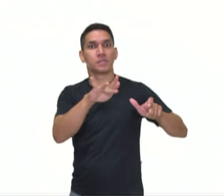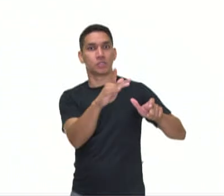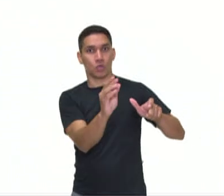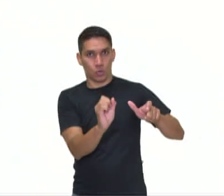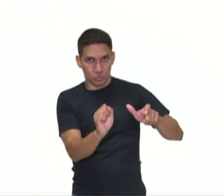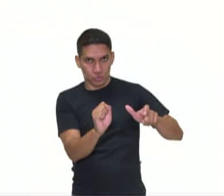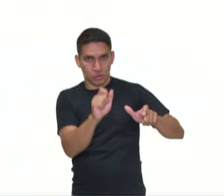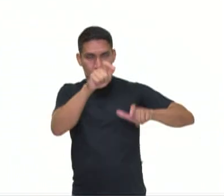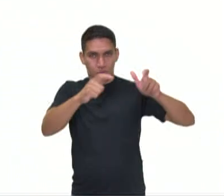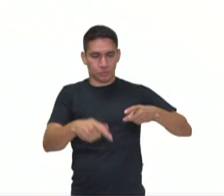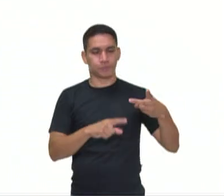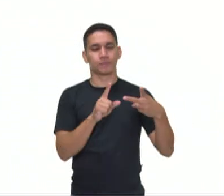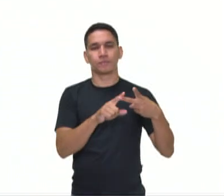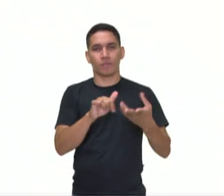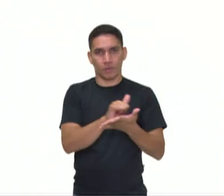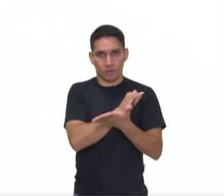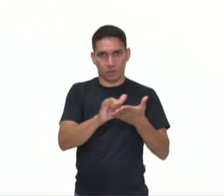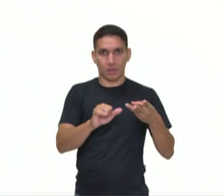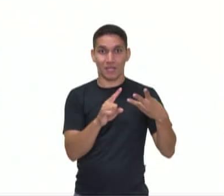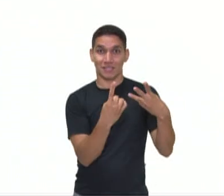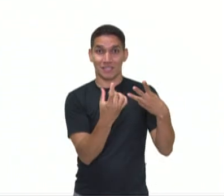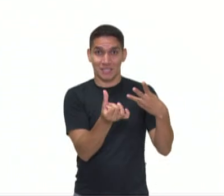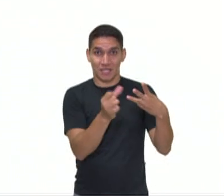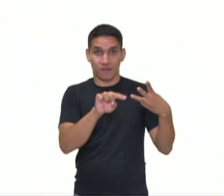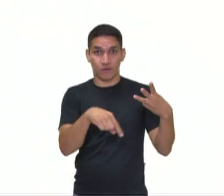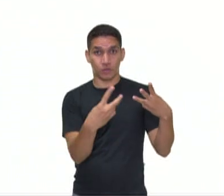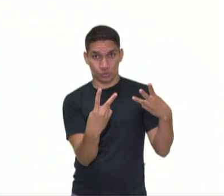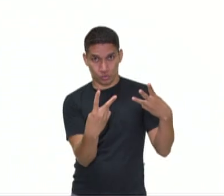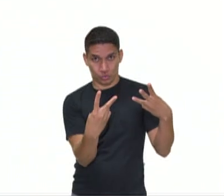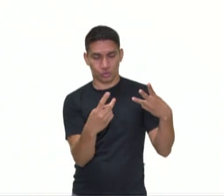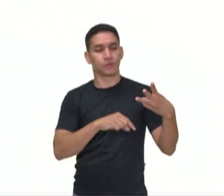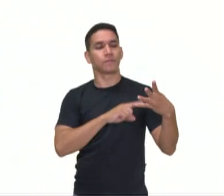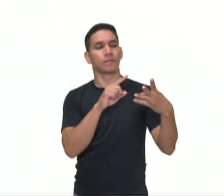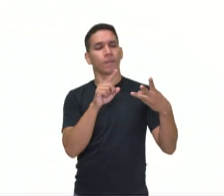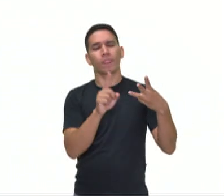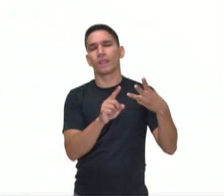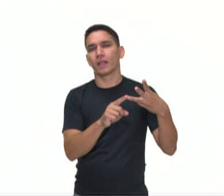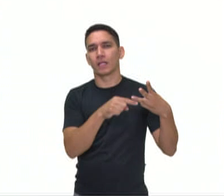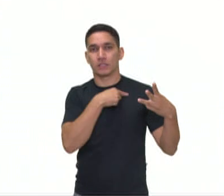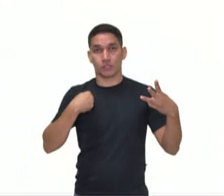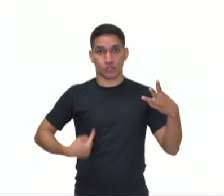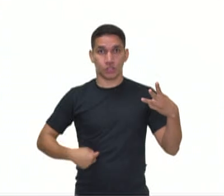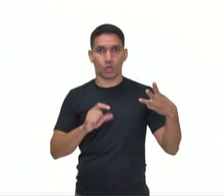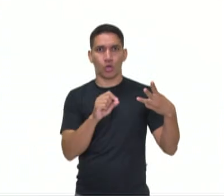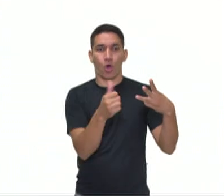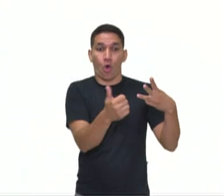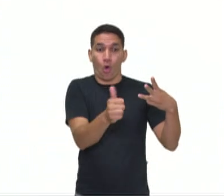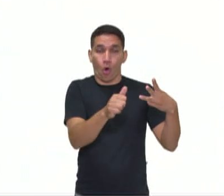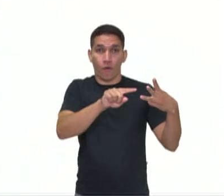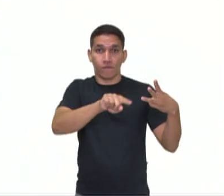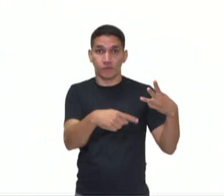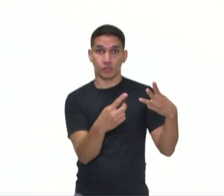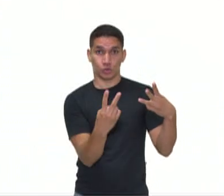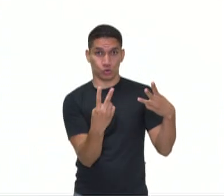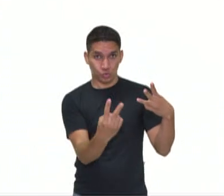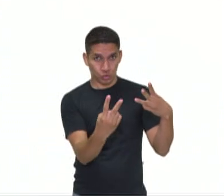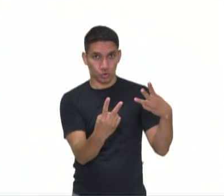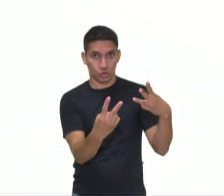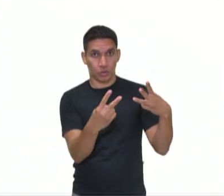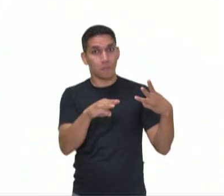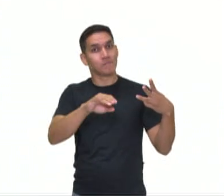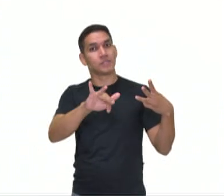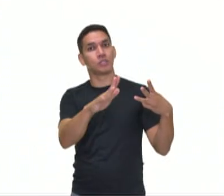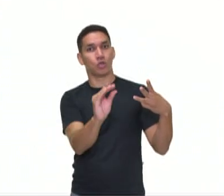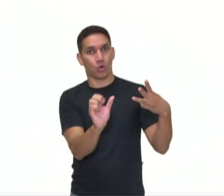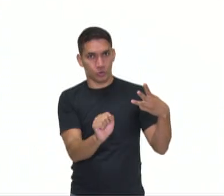Nova York 16,2 milhões de habitantes e Xangai 11,2 milhões de